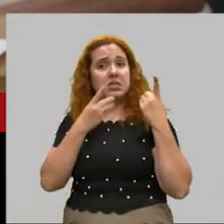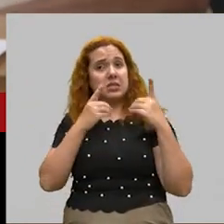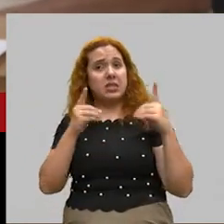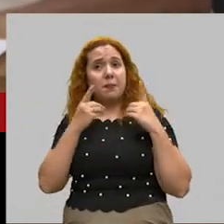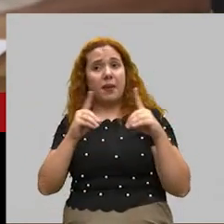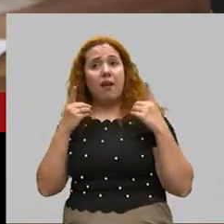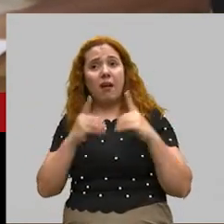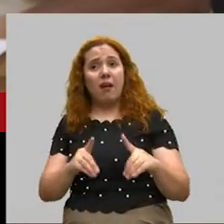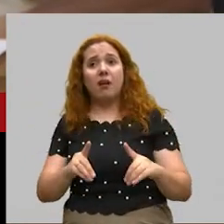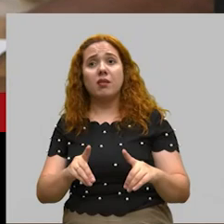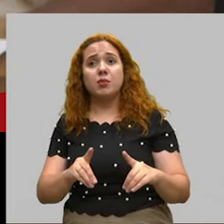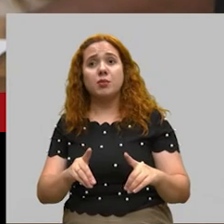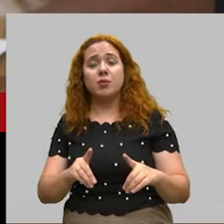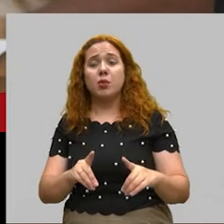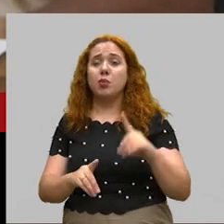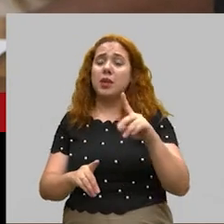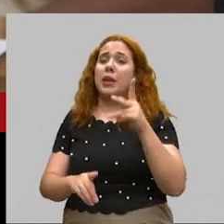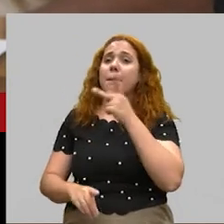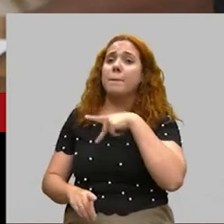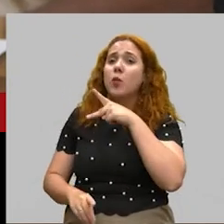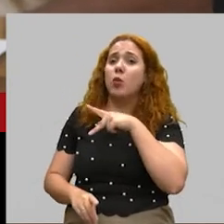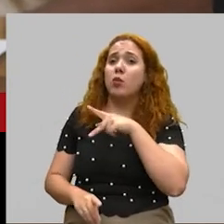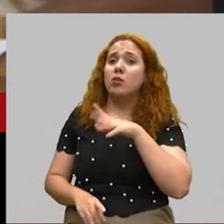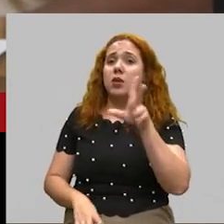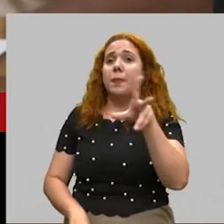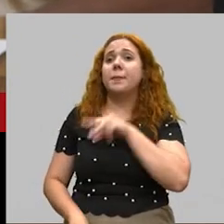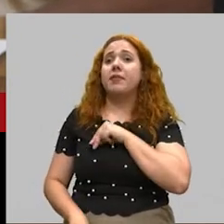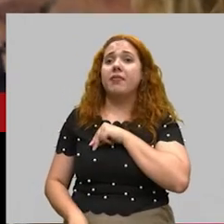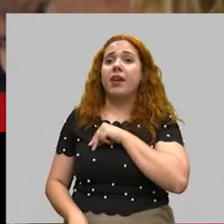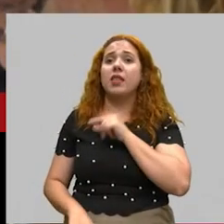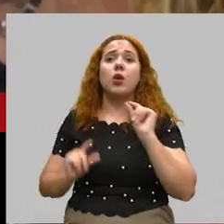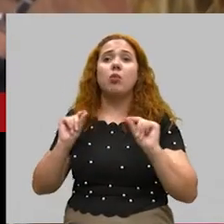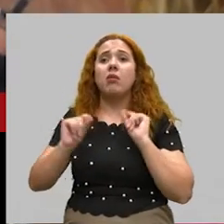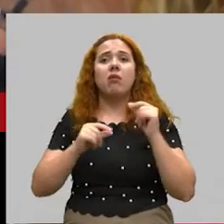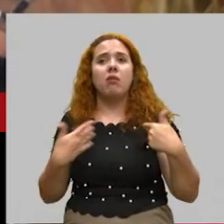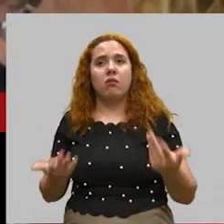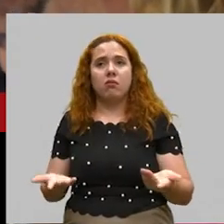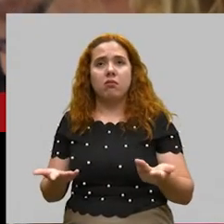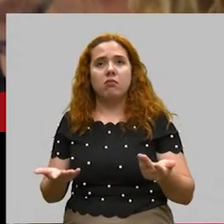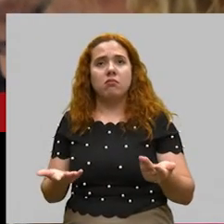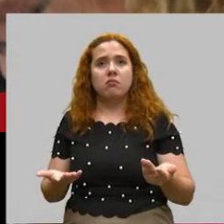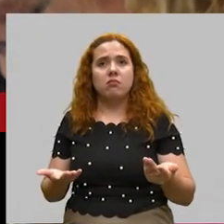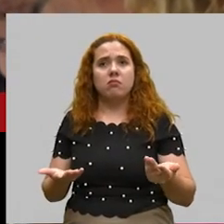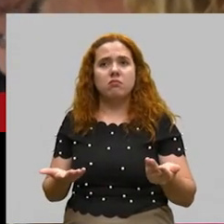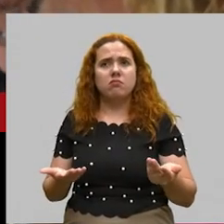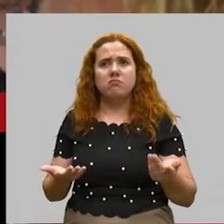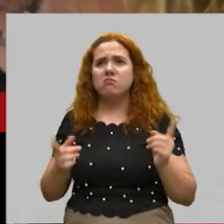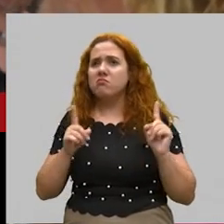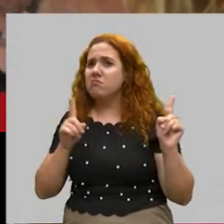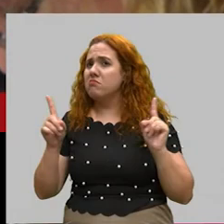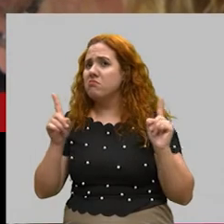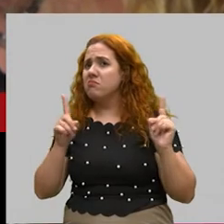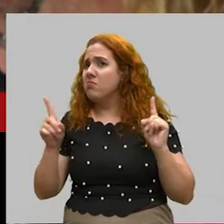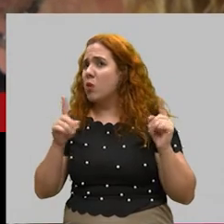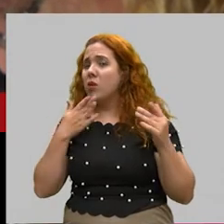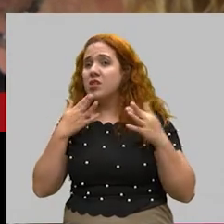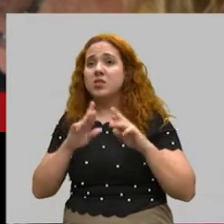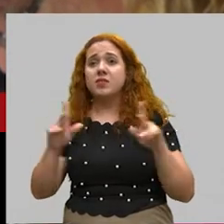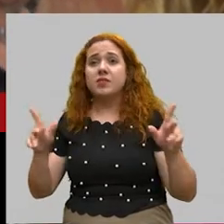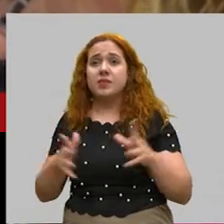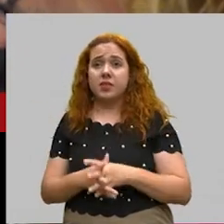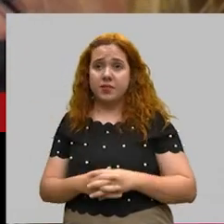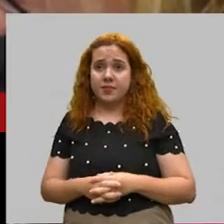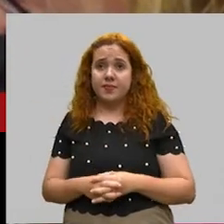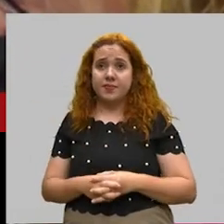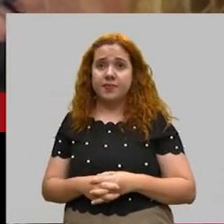debate entre o que é público e o que é privado no nosso país porque